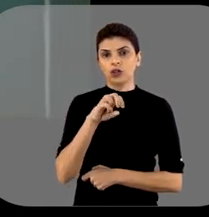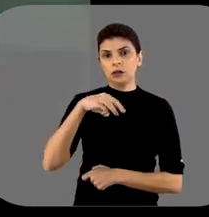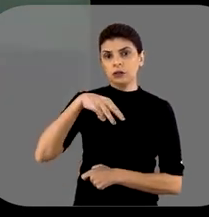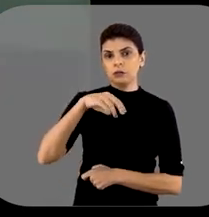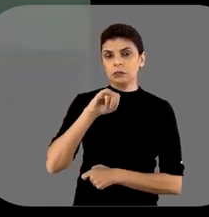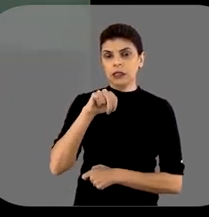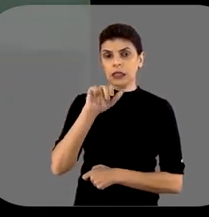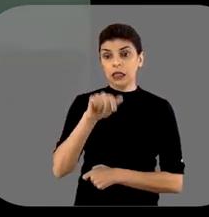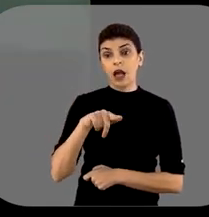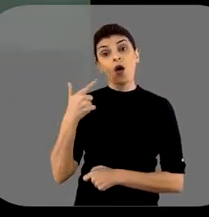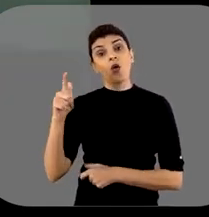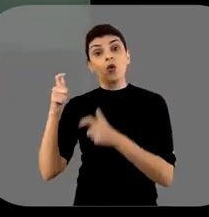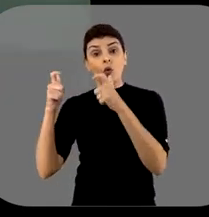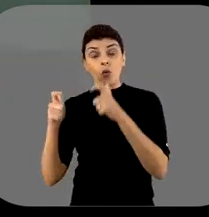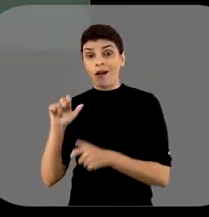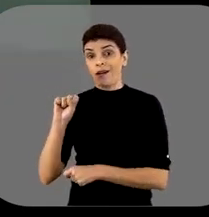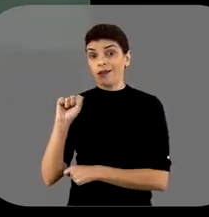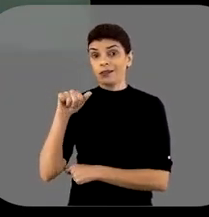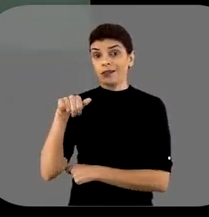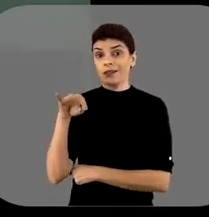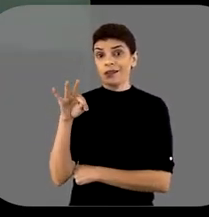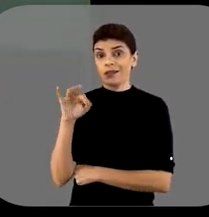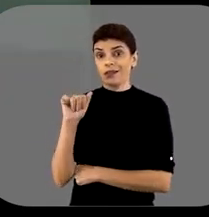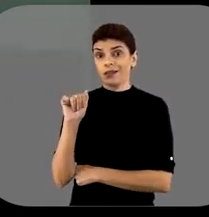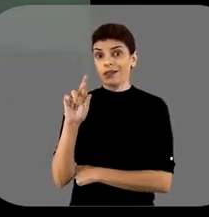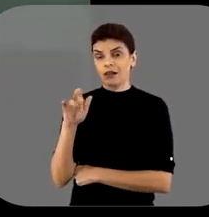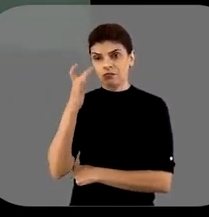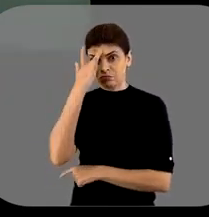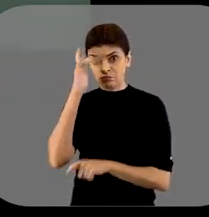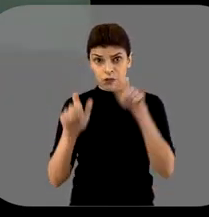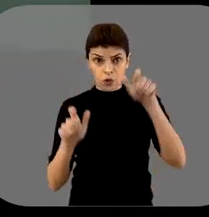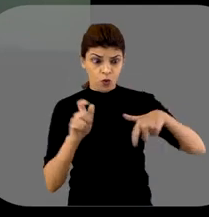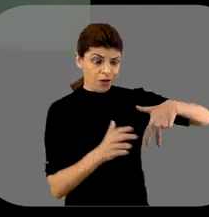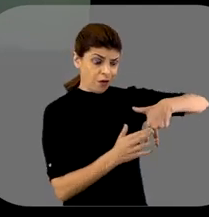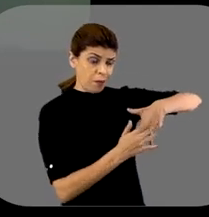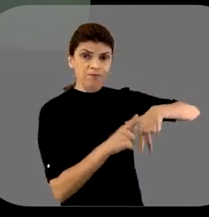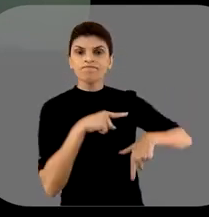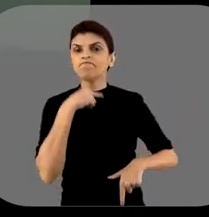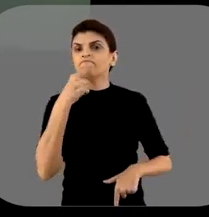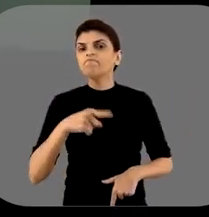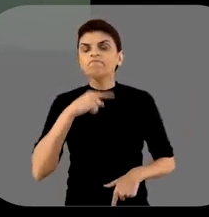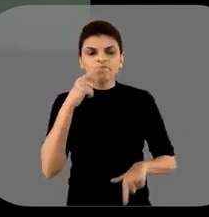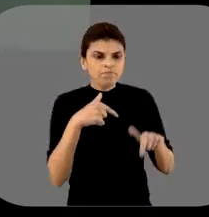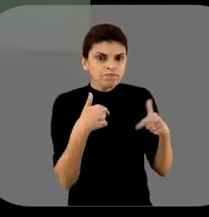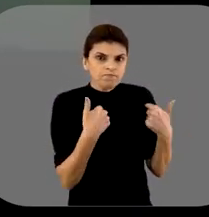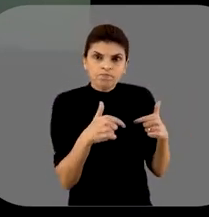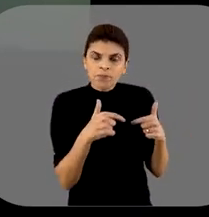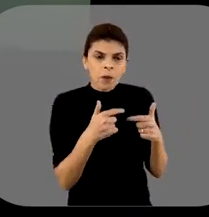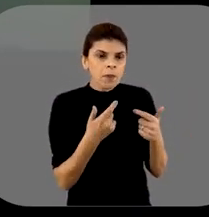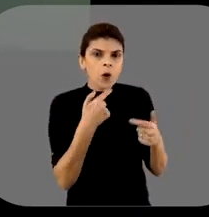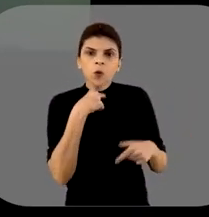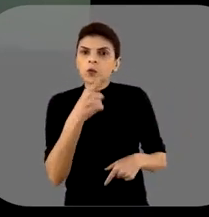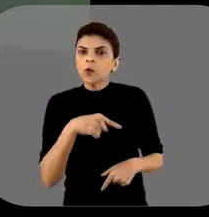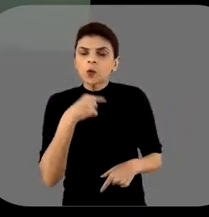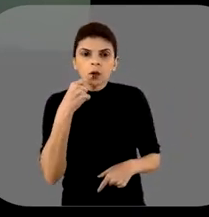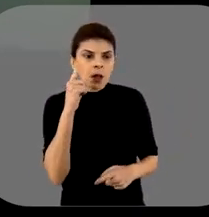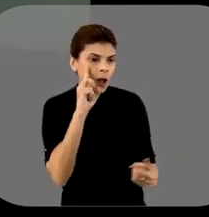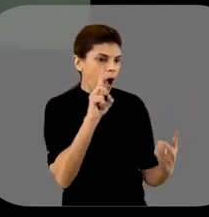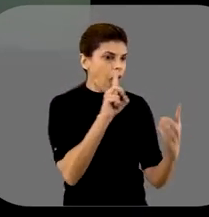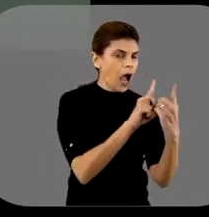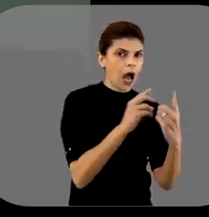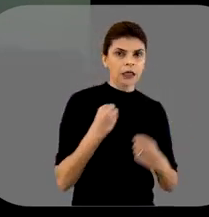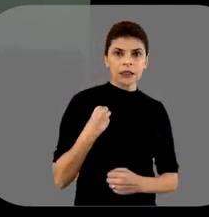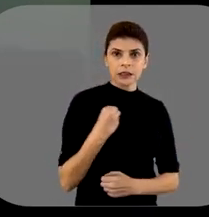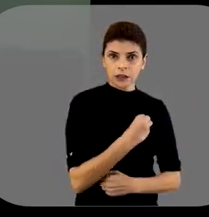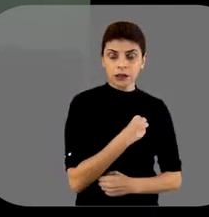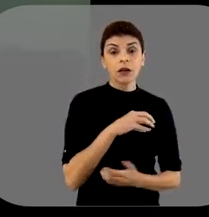caso. Todo aquele paciente que não se consiga trabalhar com ele dentro da aldeia, ele é transferido